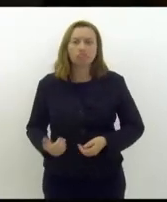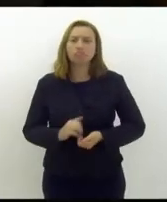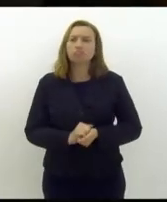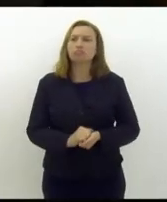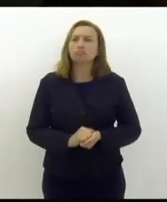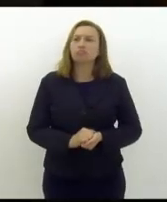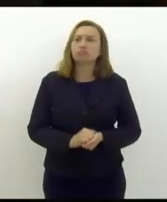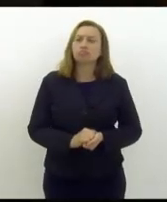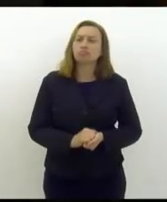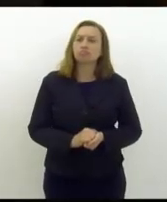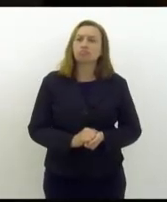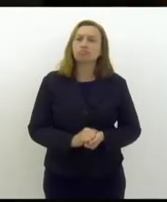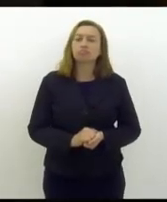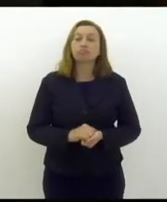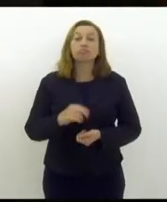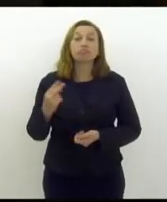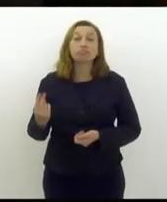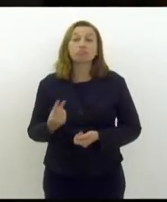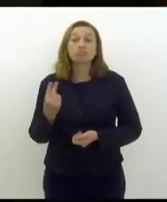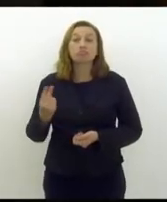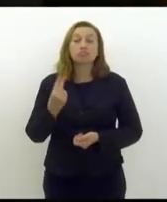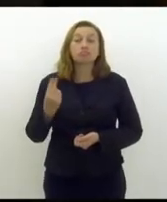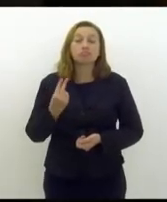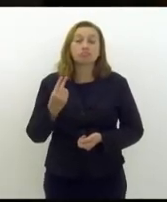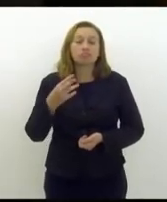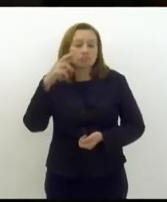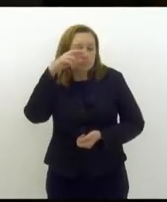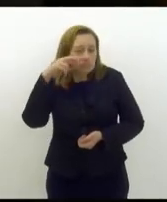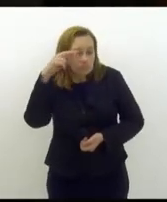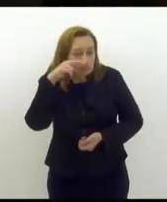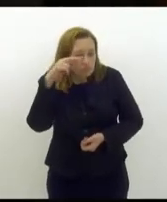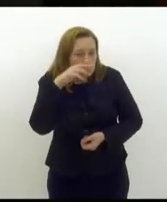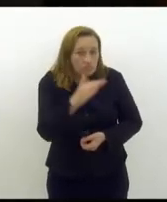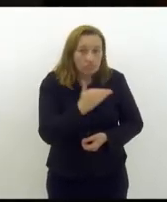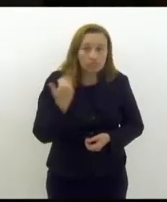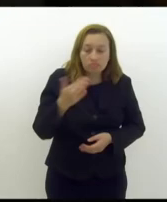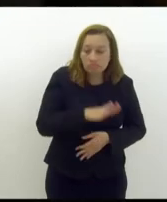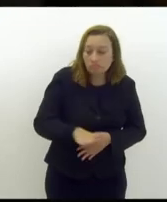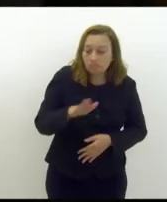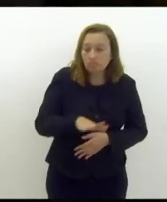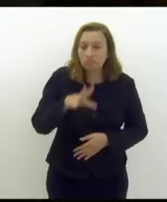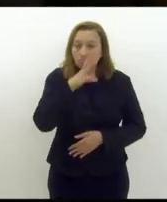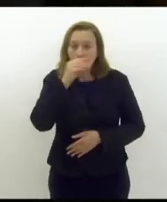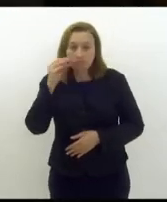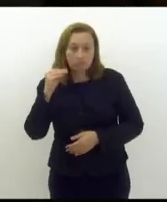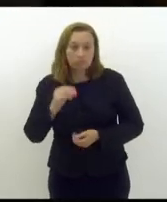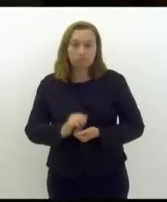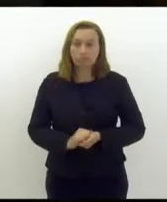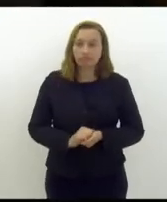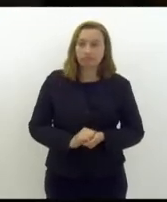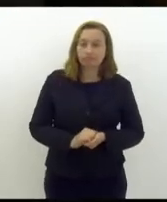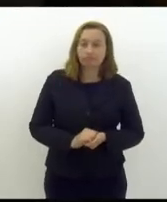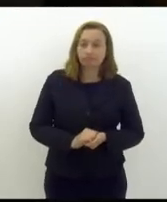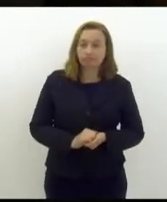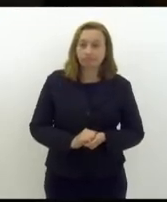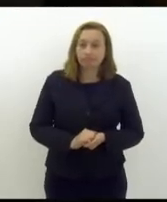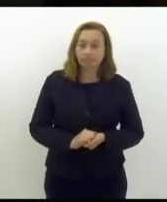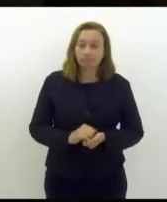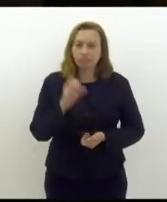trata da priorização na investigação de assassinatos de crianças e adolescentes é